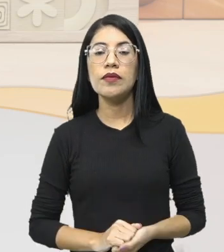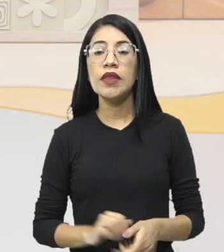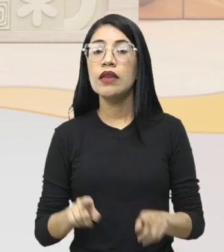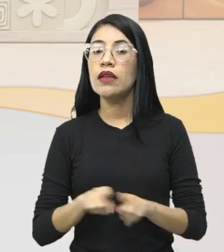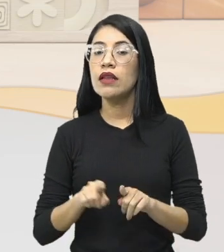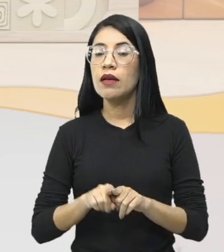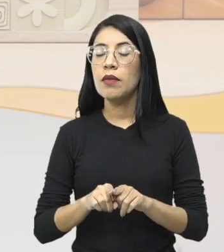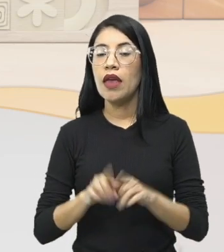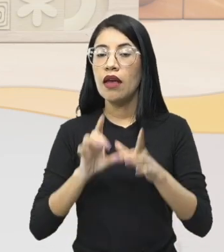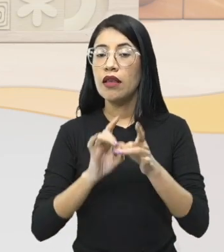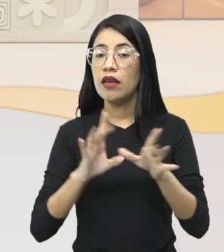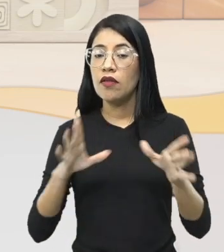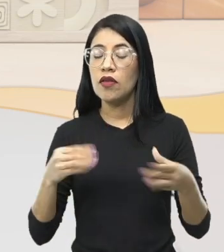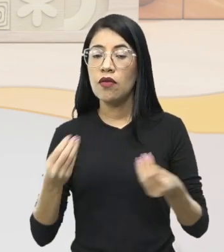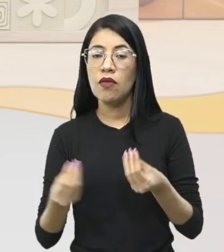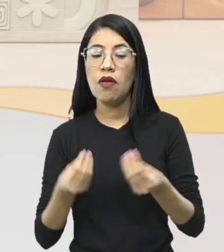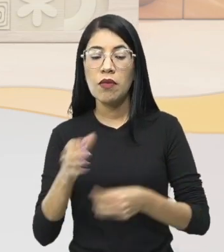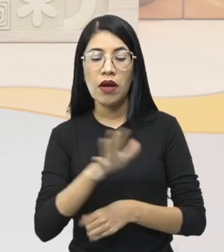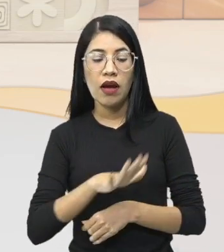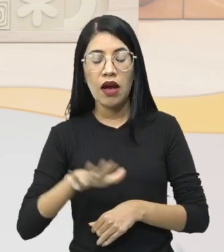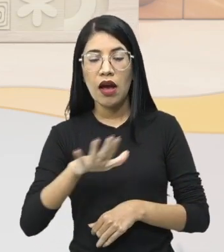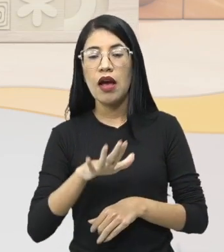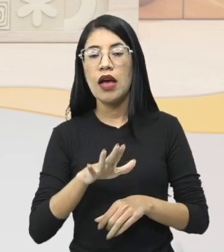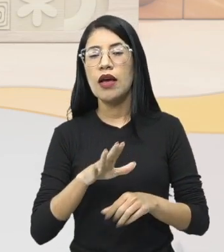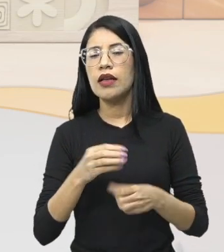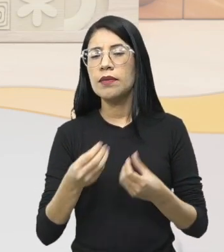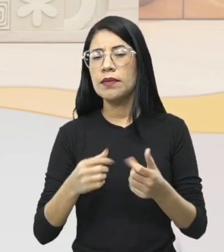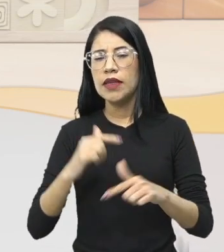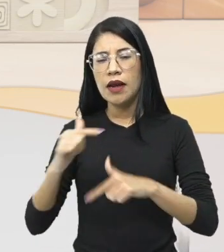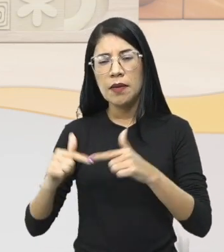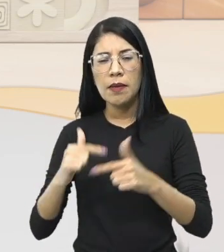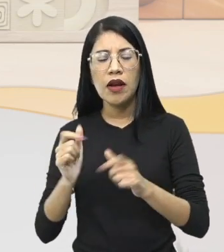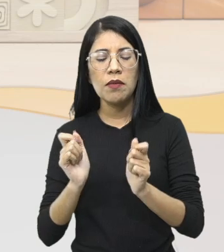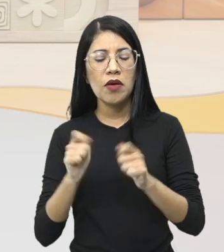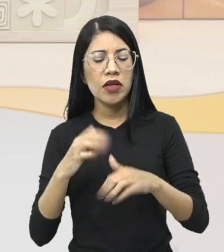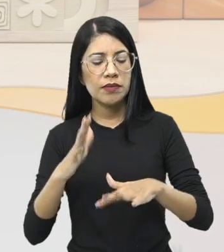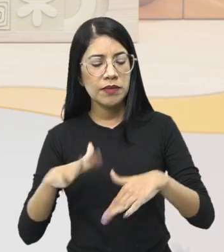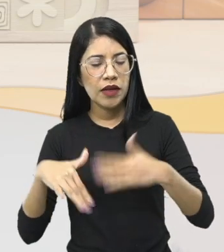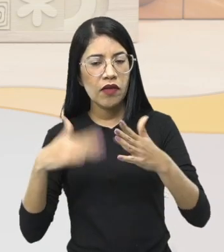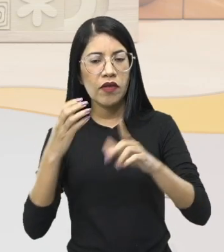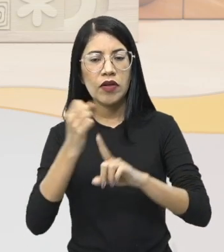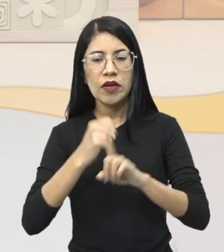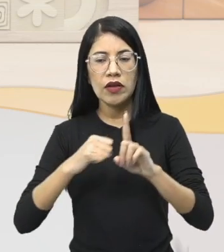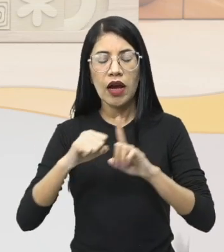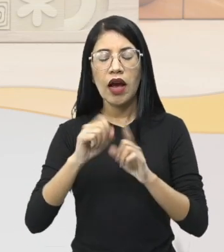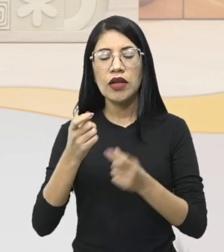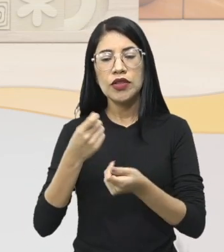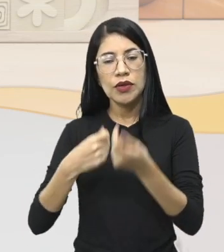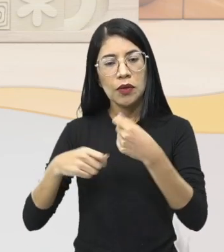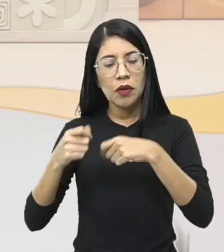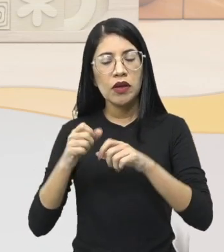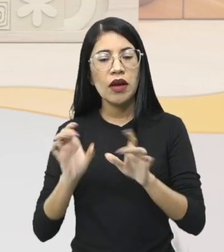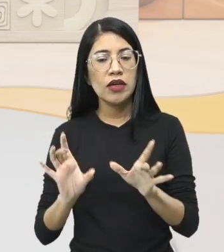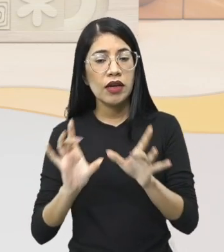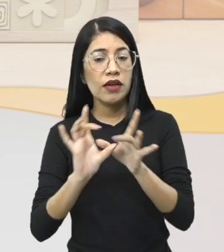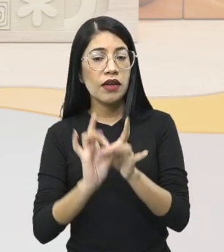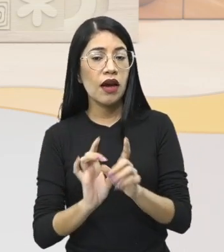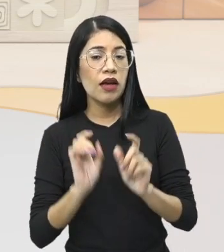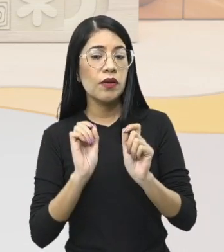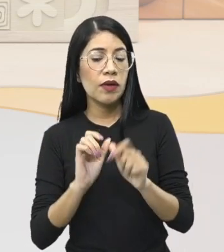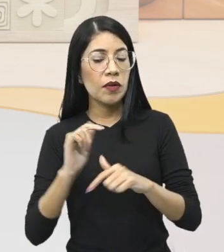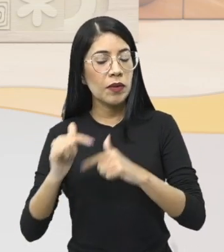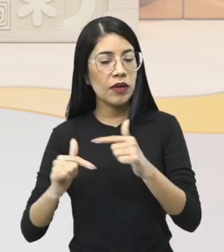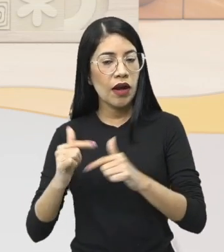também se abre para espaço para atividades que promovem também o desenvolvimento social e econômico, que pode estar ligado